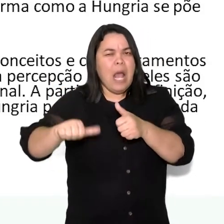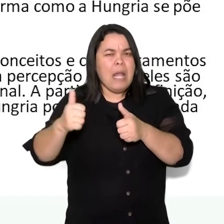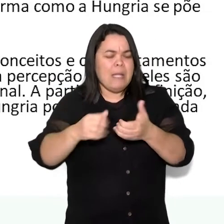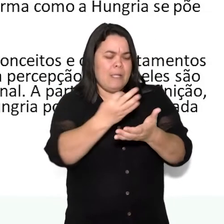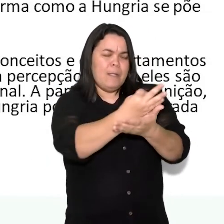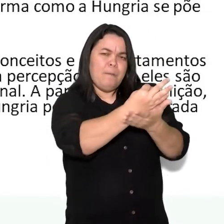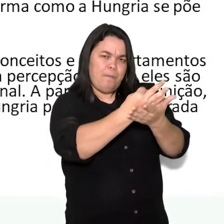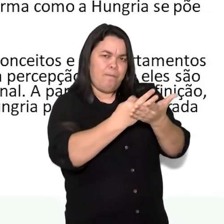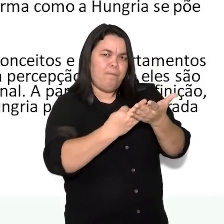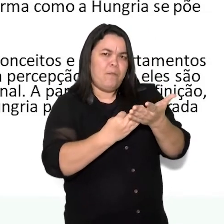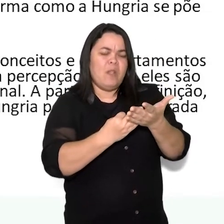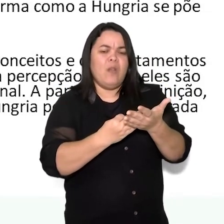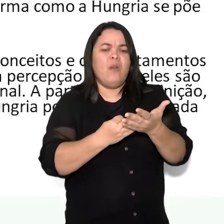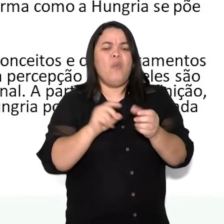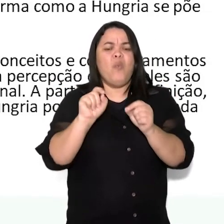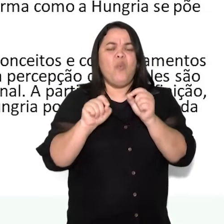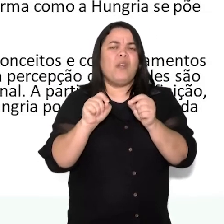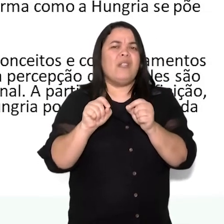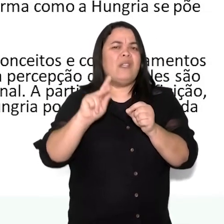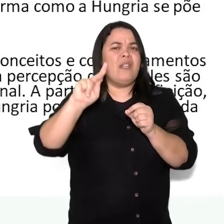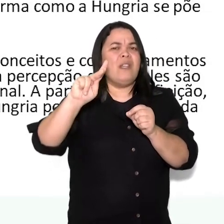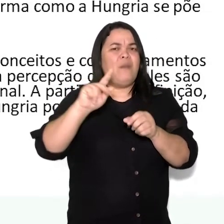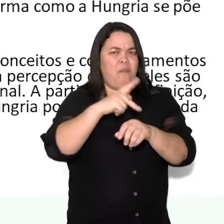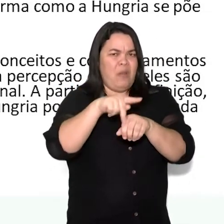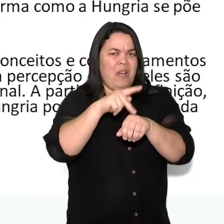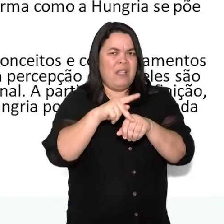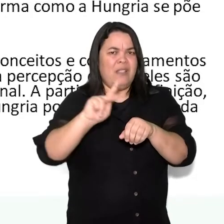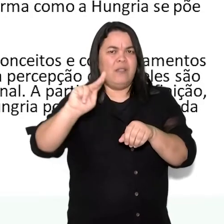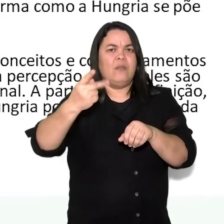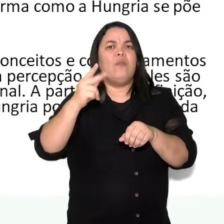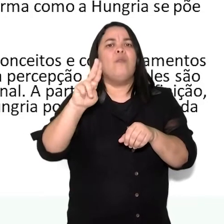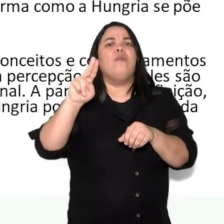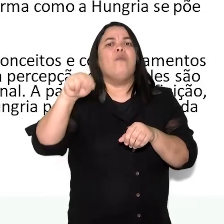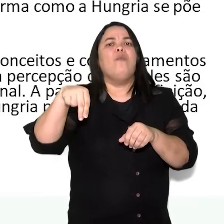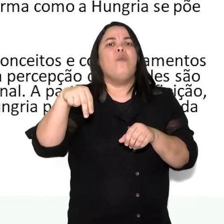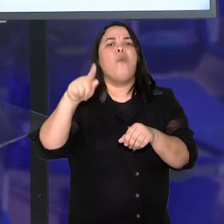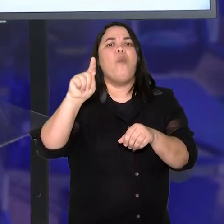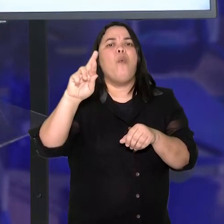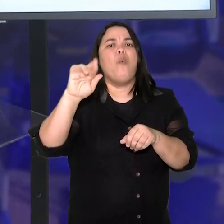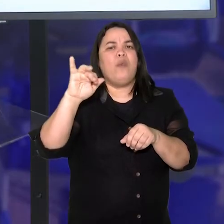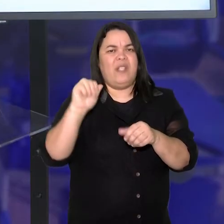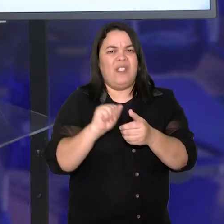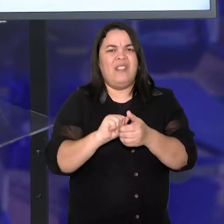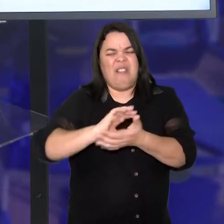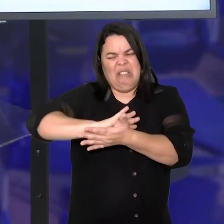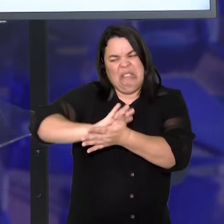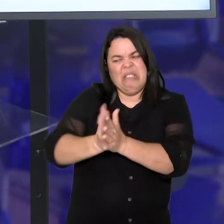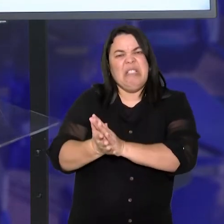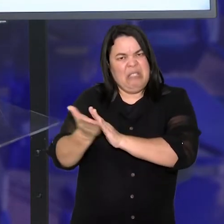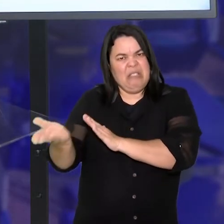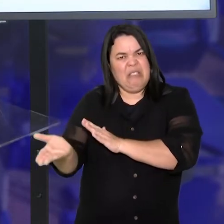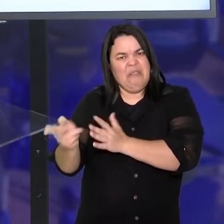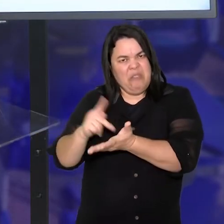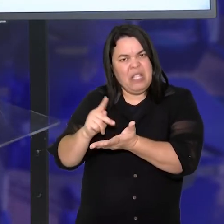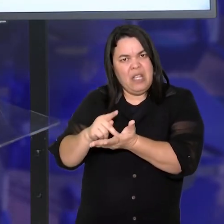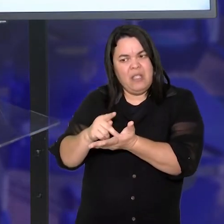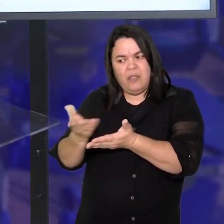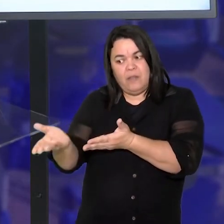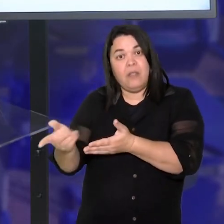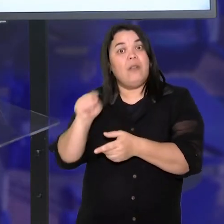executada pelo governo da Hungria. Ela pode ser considerada xenófoba? Você vai fazer um pequeno texto aí,